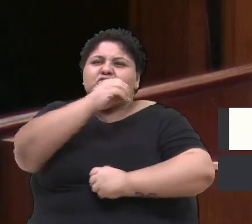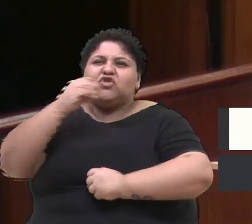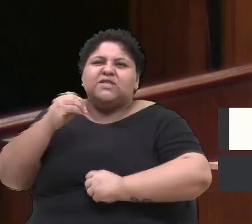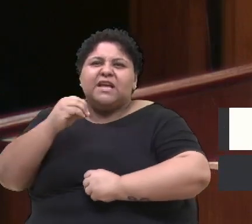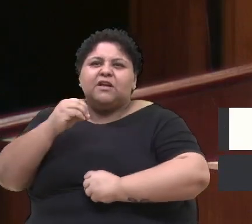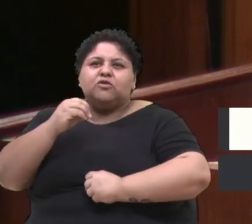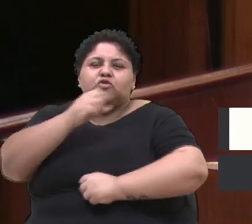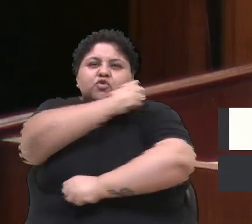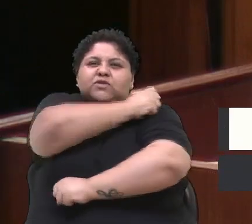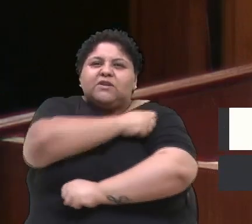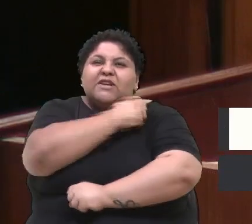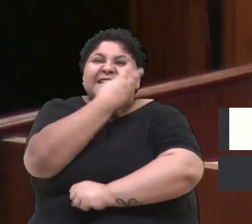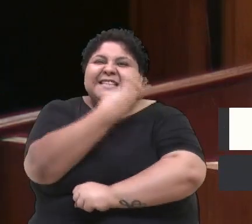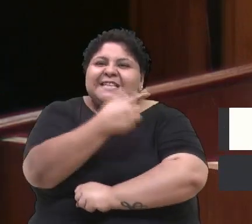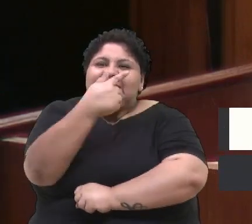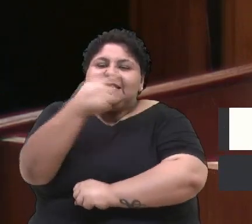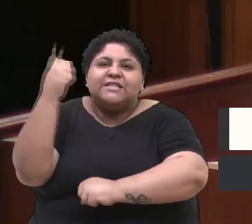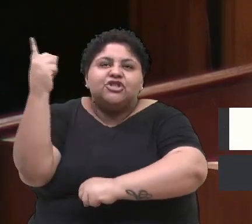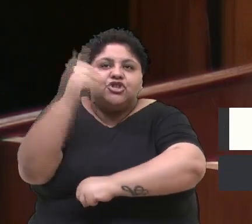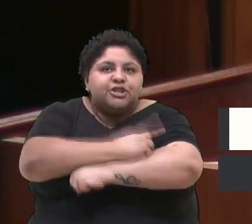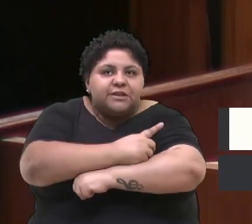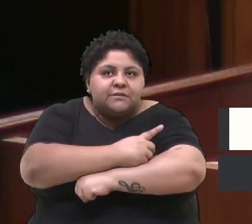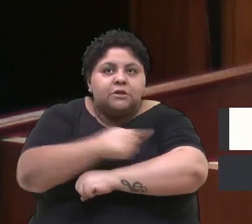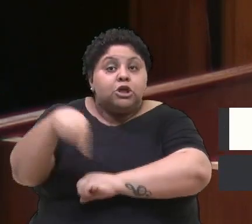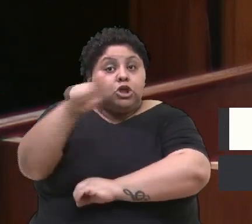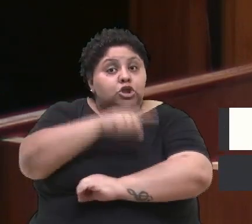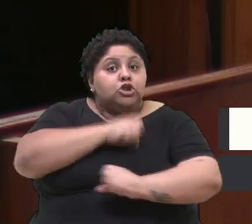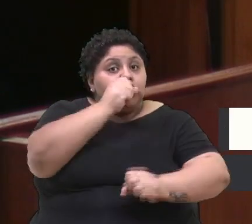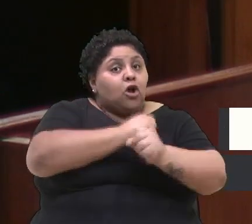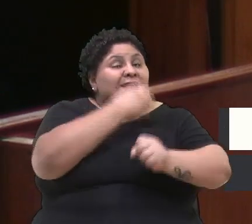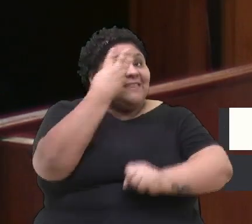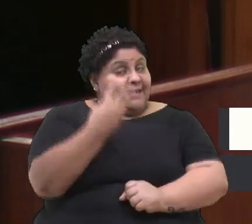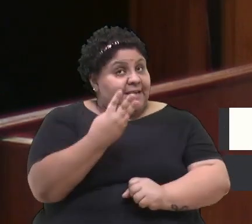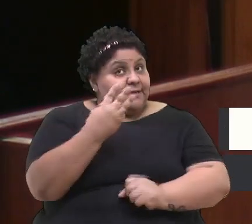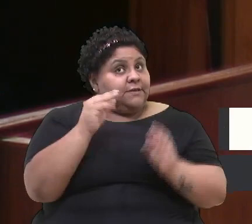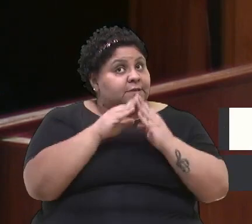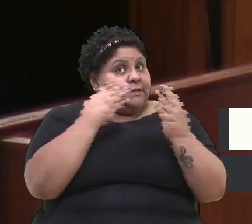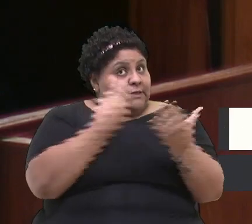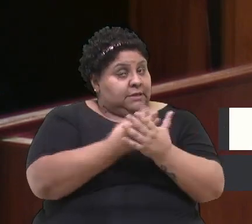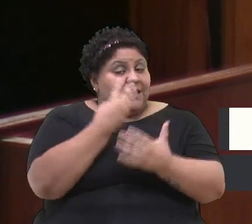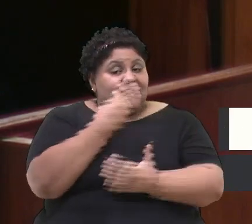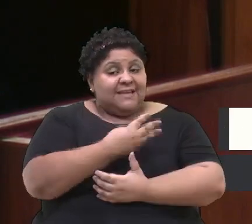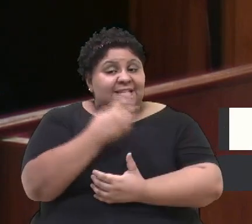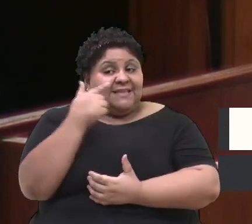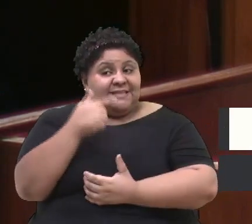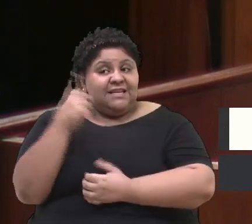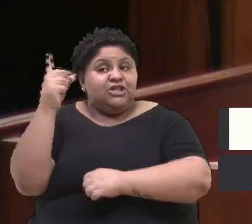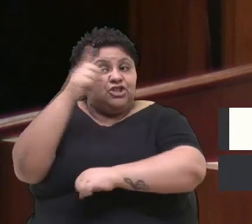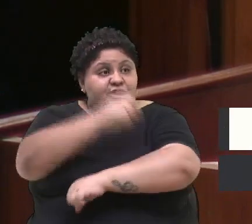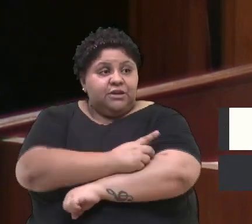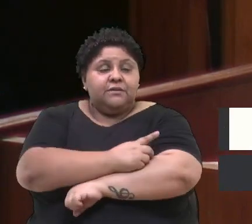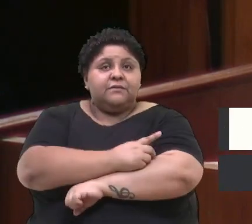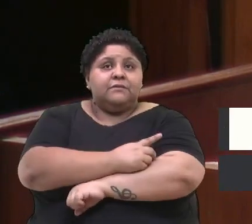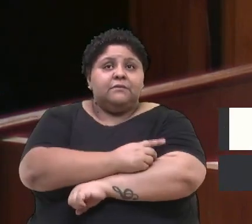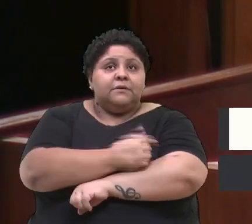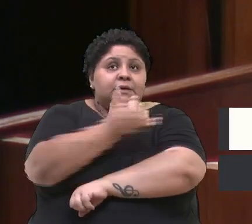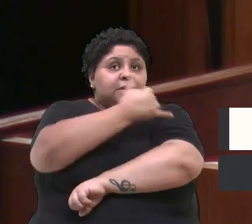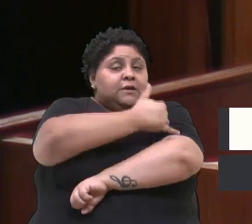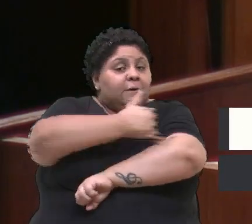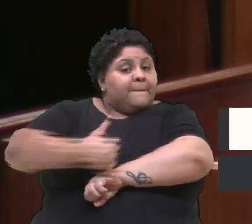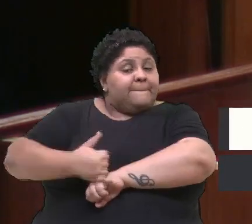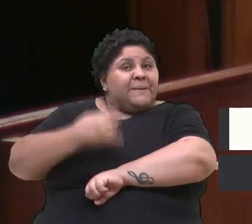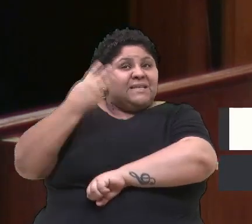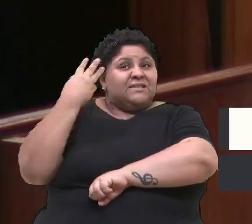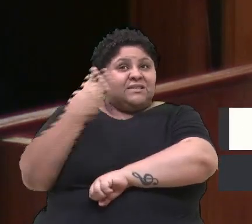dias. Se nós construir 3 escolas em 37 dias, passa dos 3.600